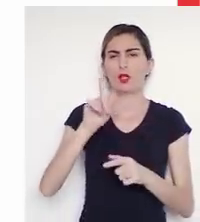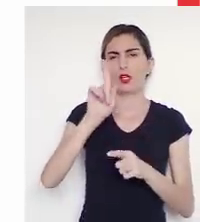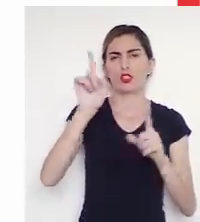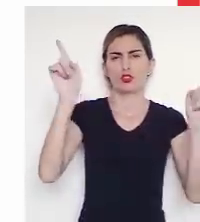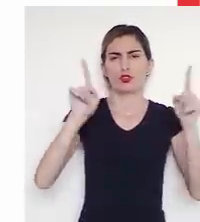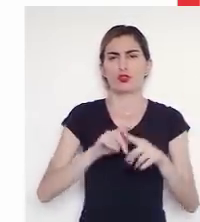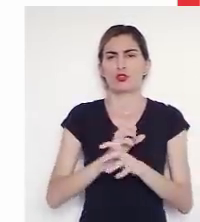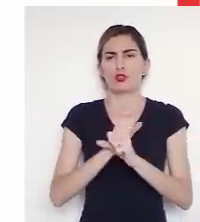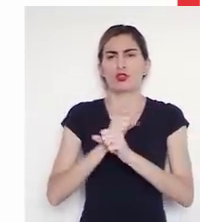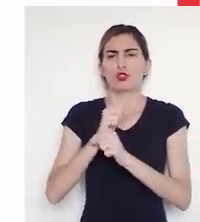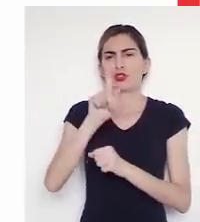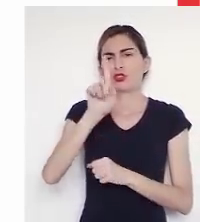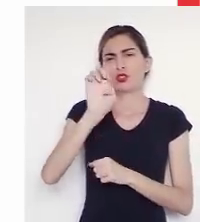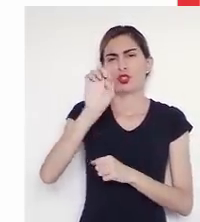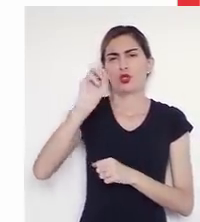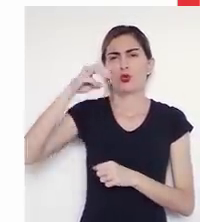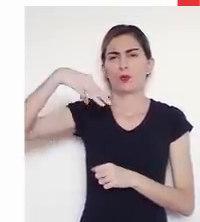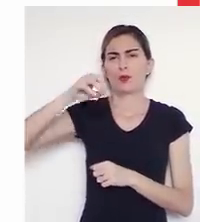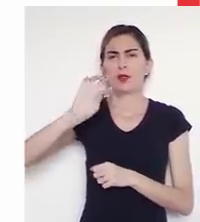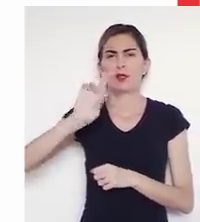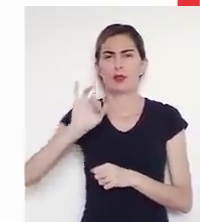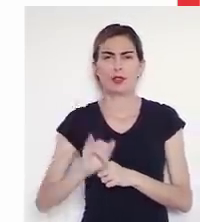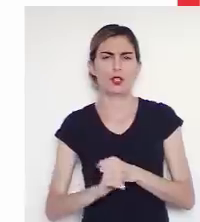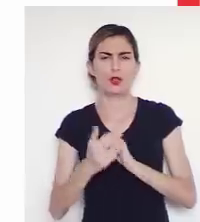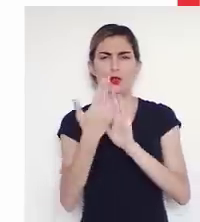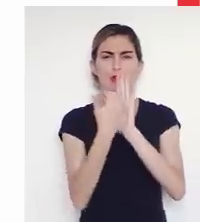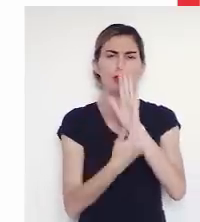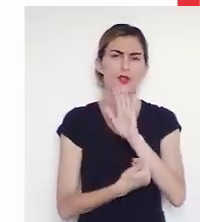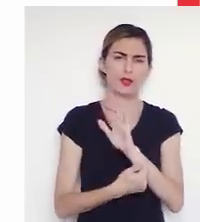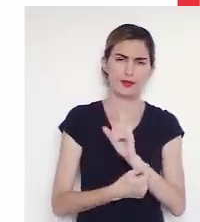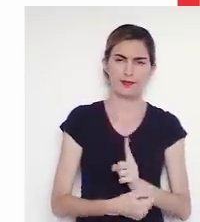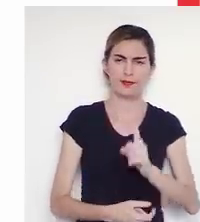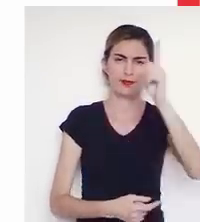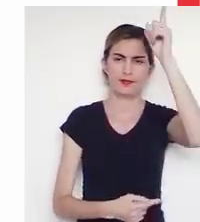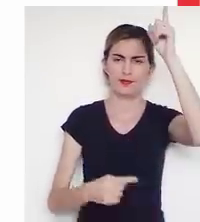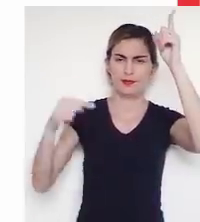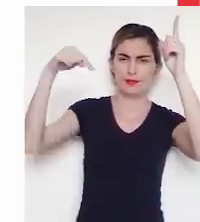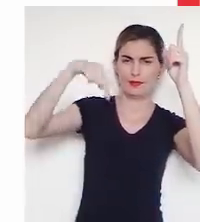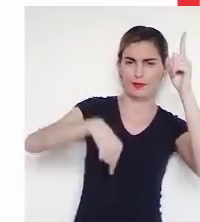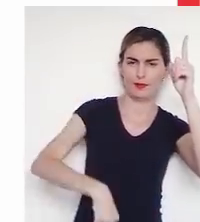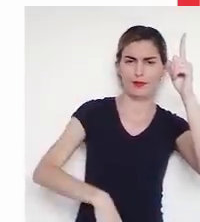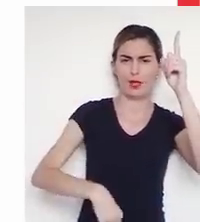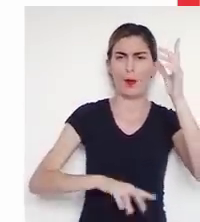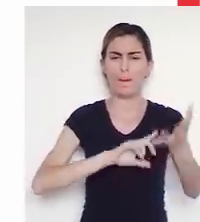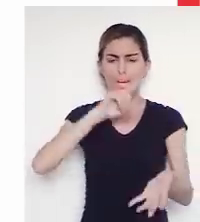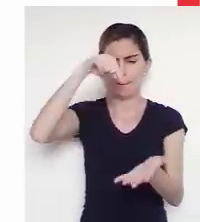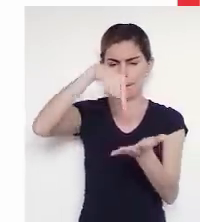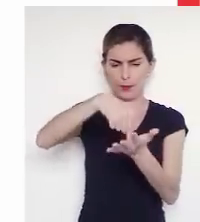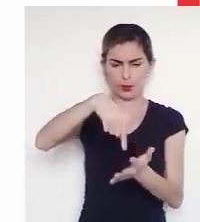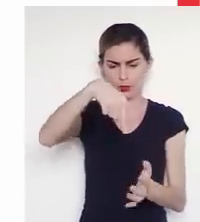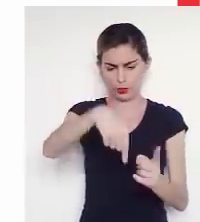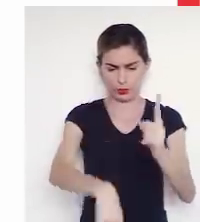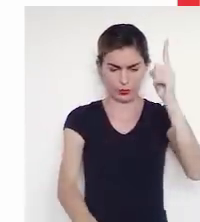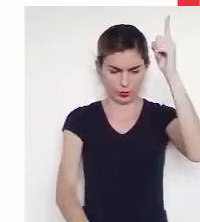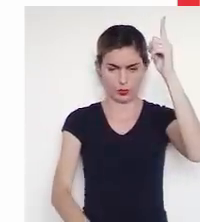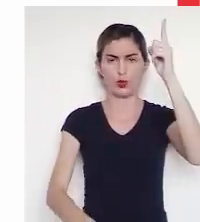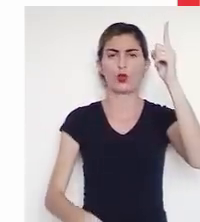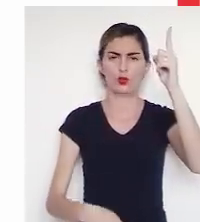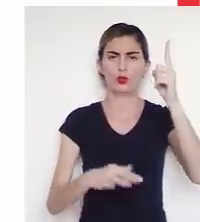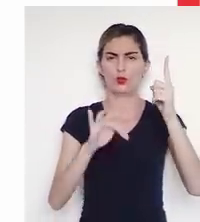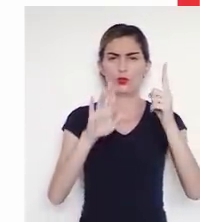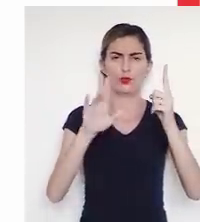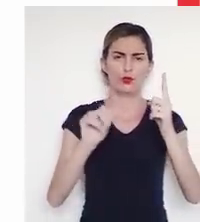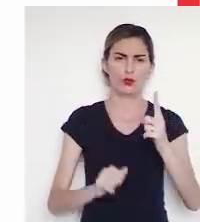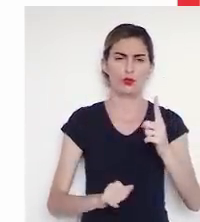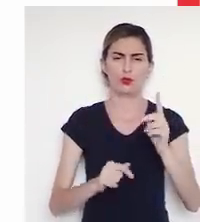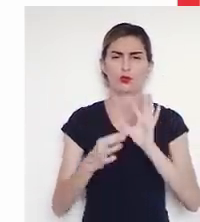geometria na pintura chamada ou conhecida como ponto de fuga. E o ponto central, o ponto de fuga,